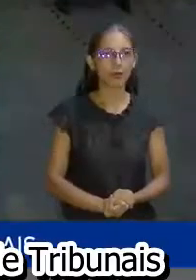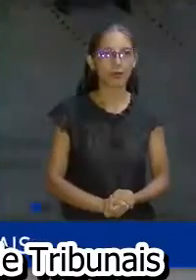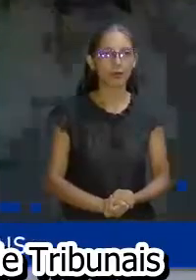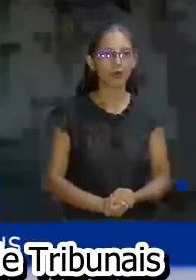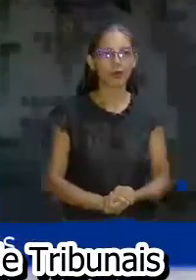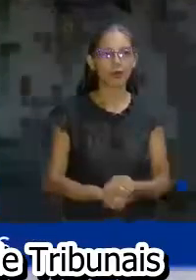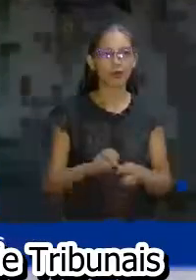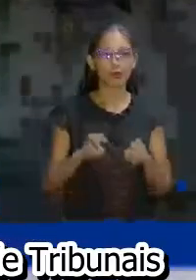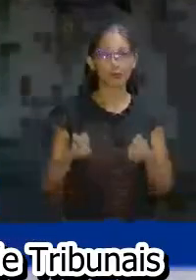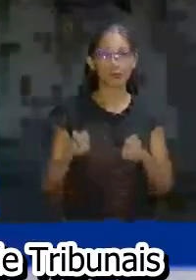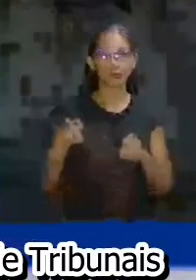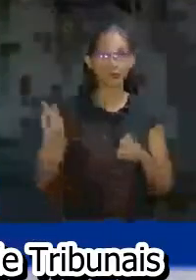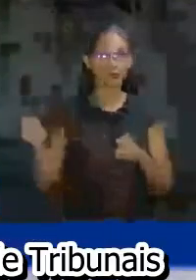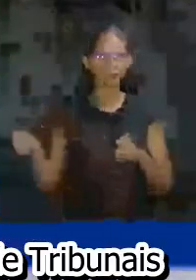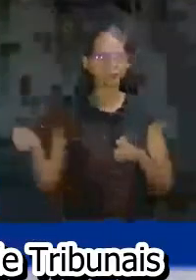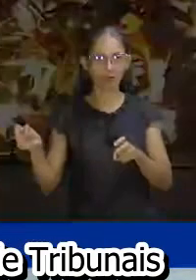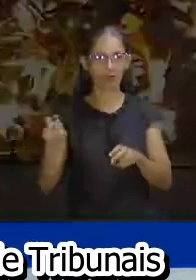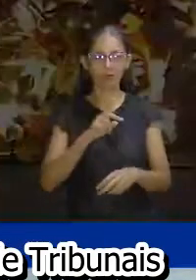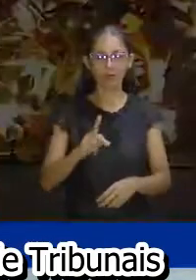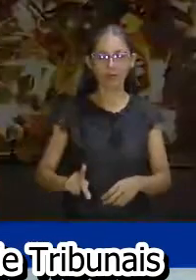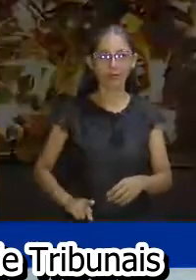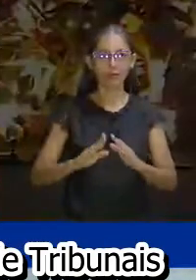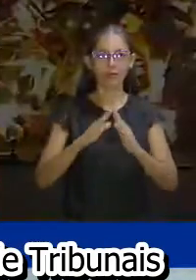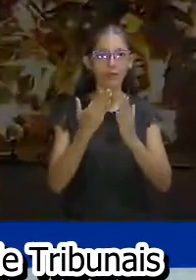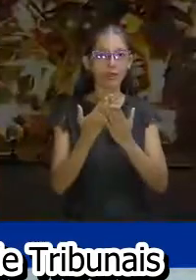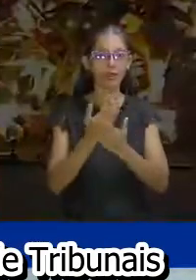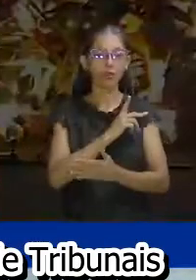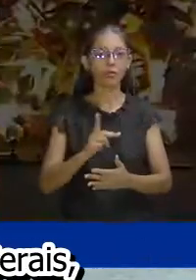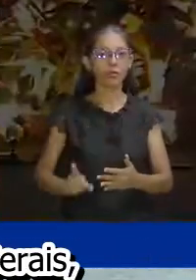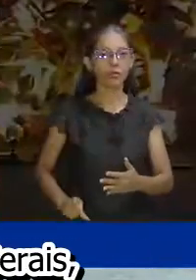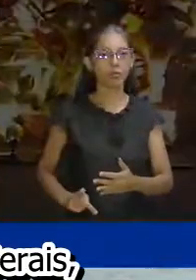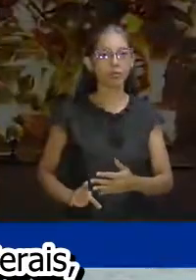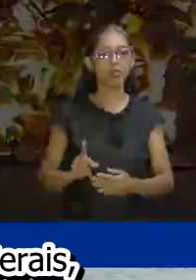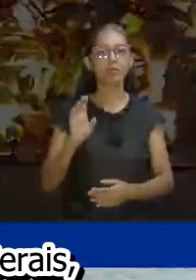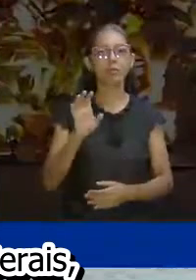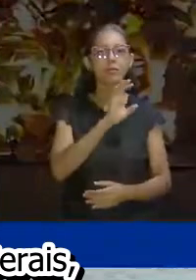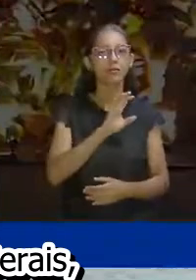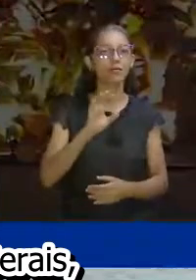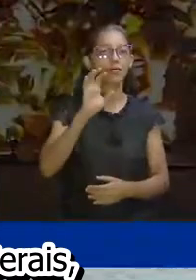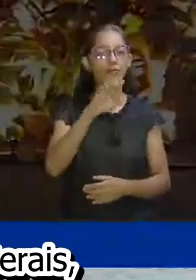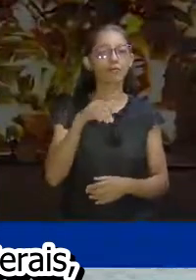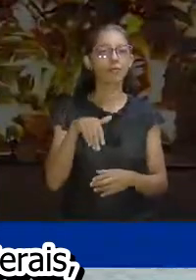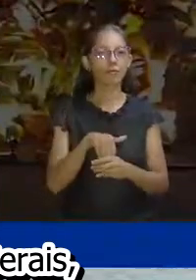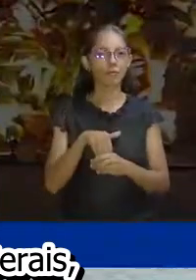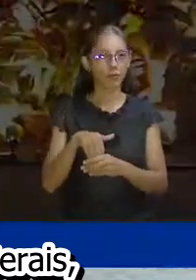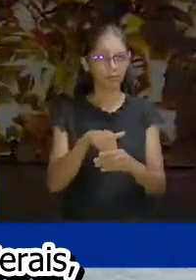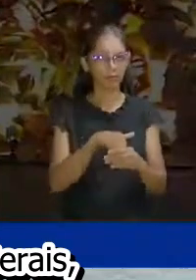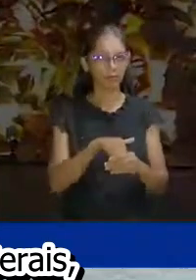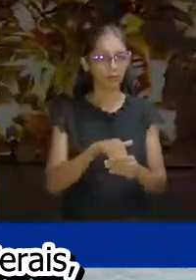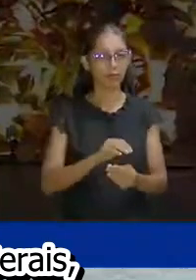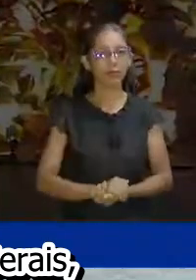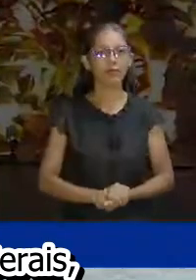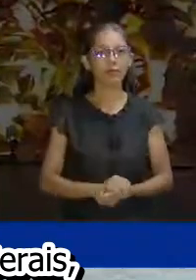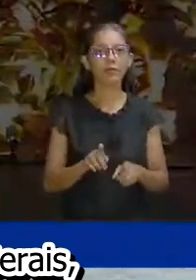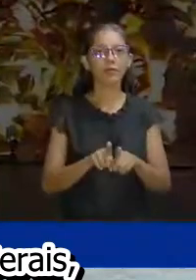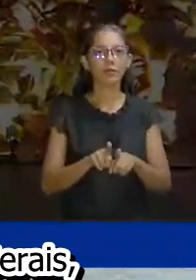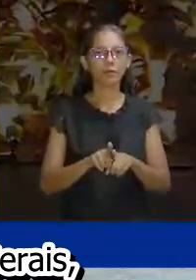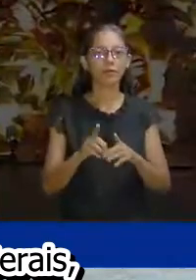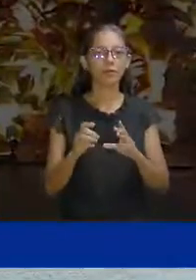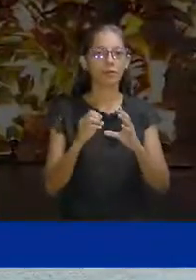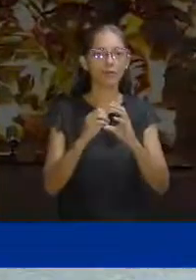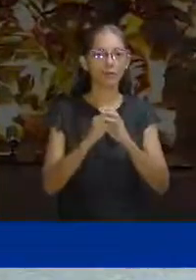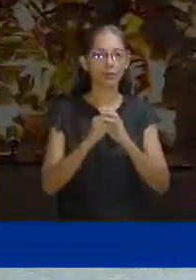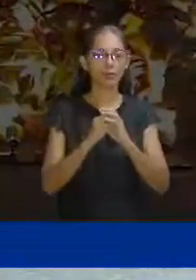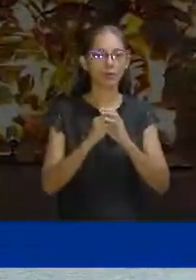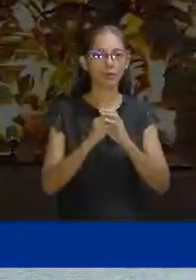Ao seu lado está o presidente do Colégio de Presidentes de Tribunais Regionais Eleitorais e presidente do TRE A de mesa Minas